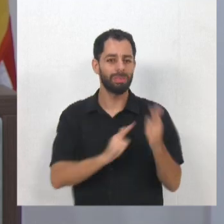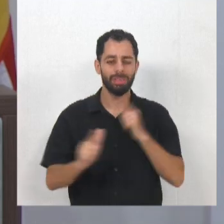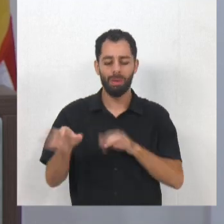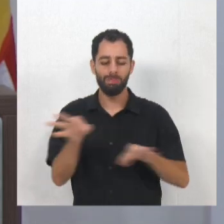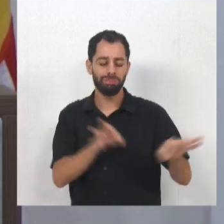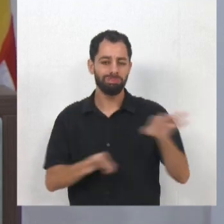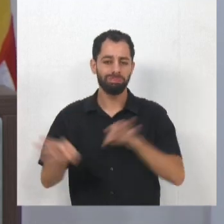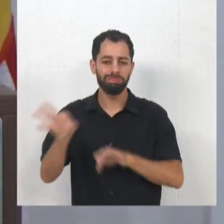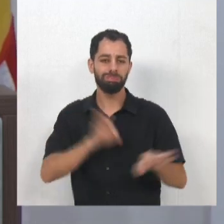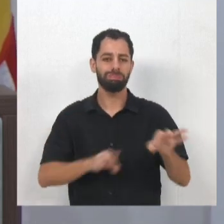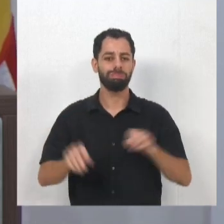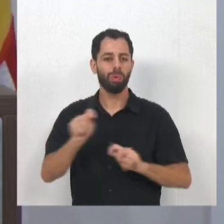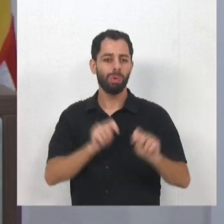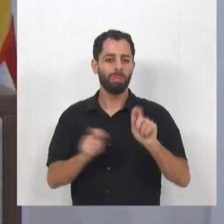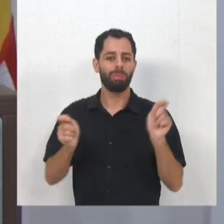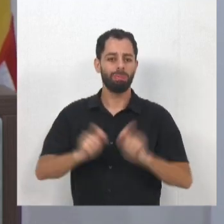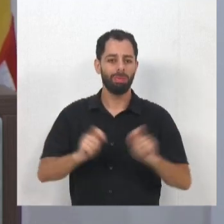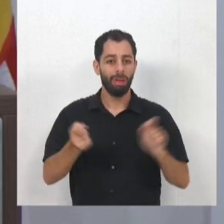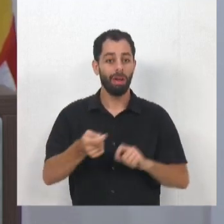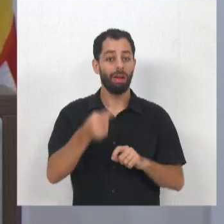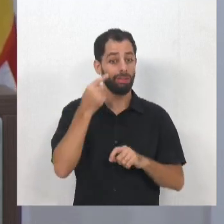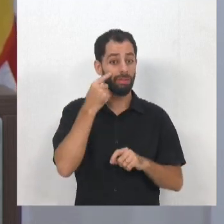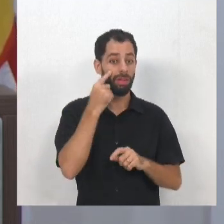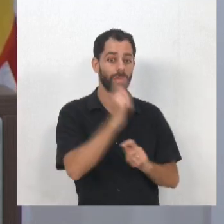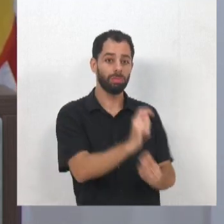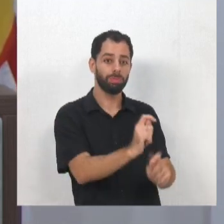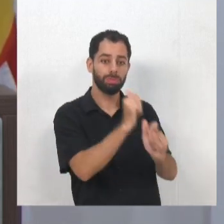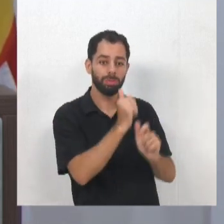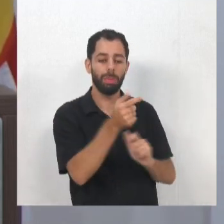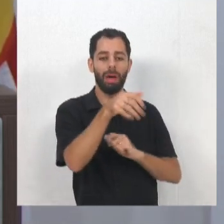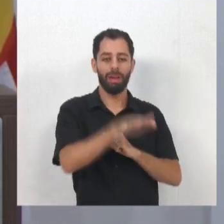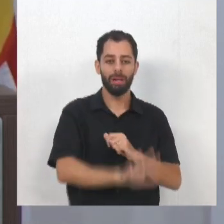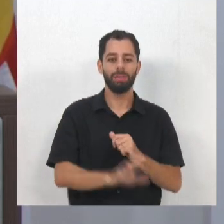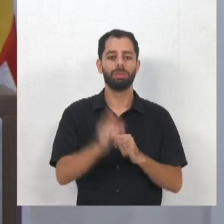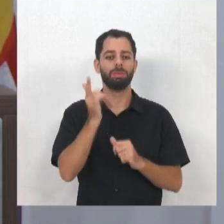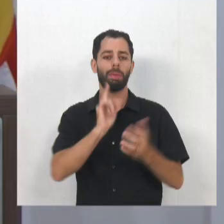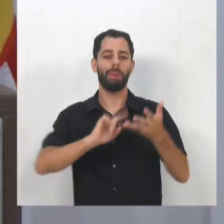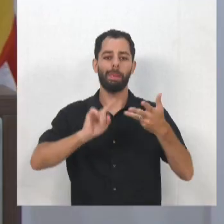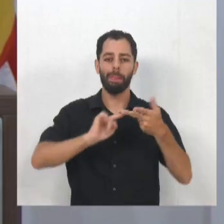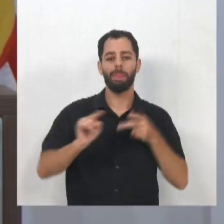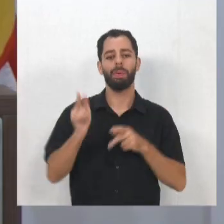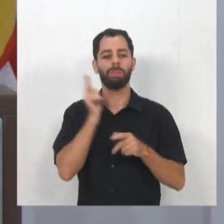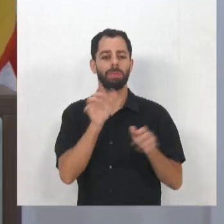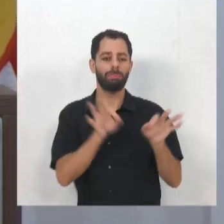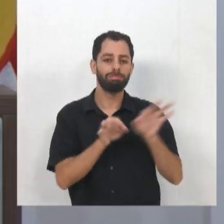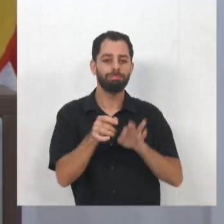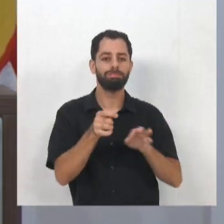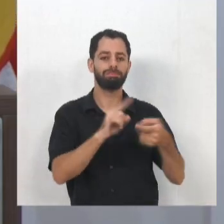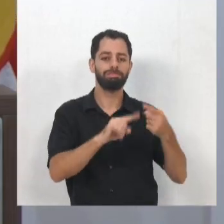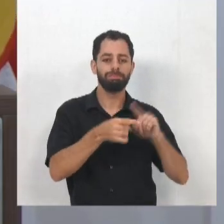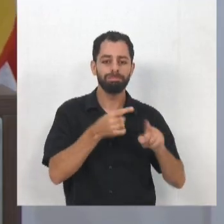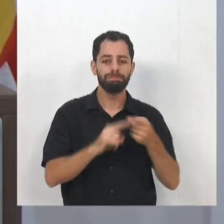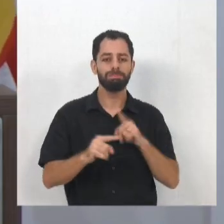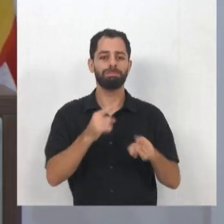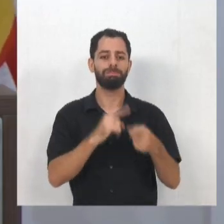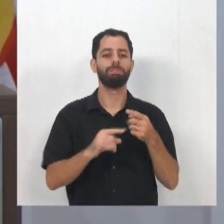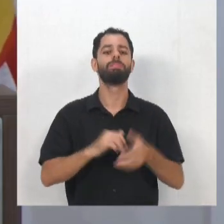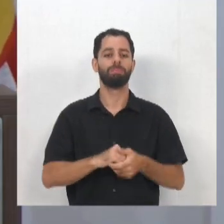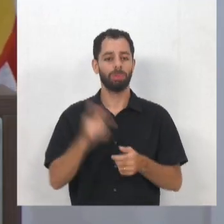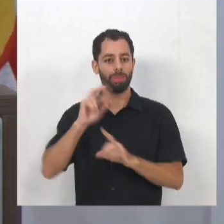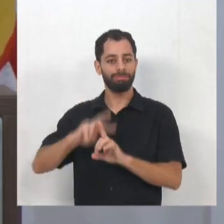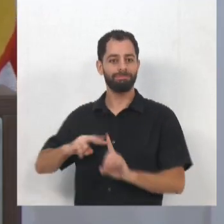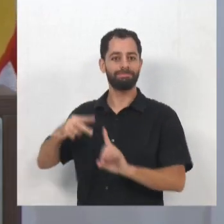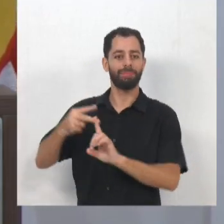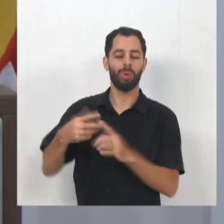porque nós íamos no comércio local, o cara não, se é para a escola eu faço mais barato, faço preço de custo, a gente conseguia negociar, dobrava o valor do recurso e a